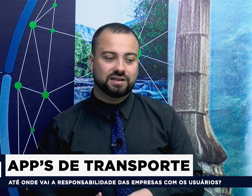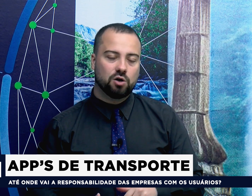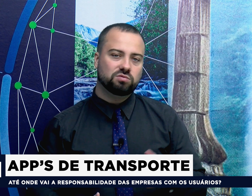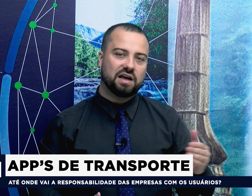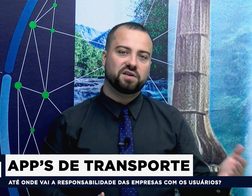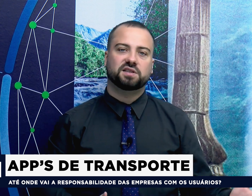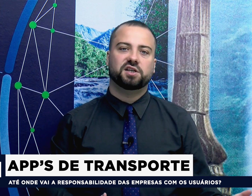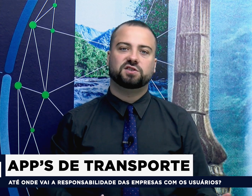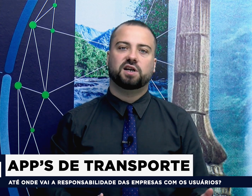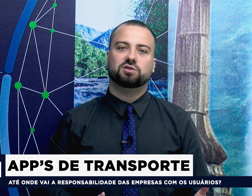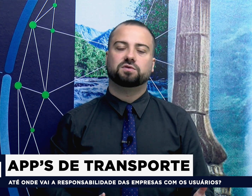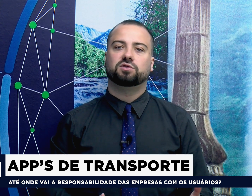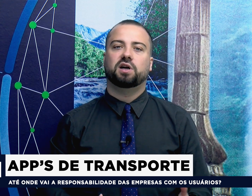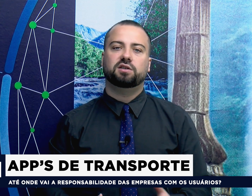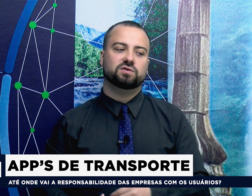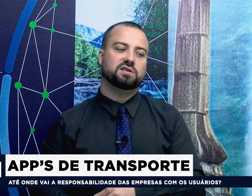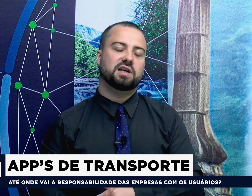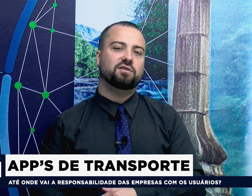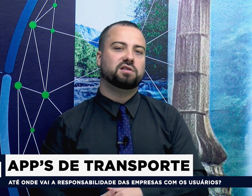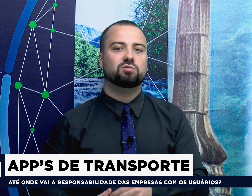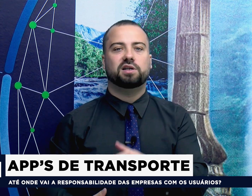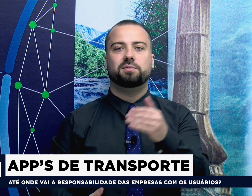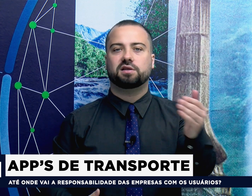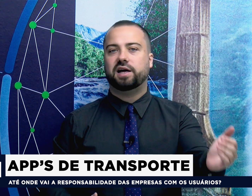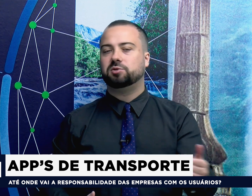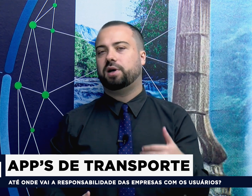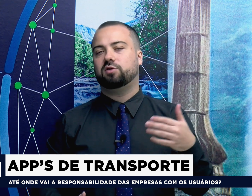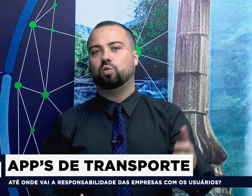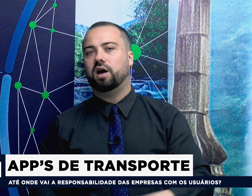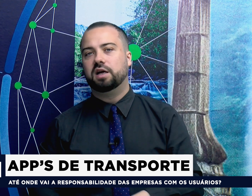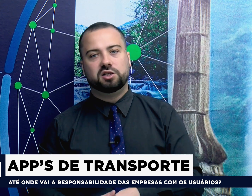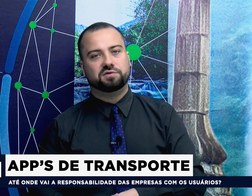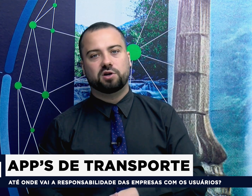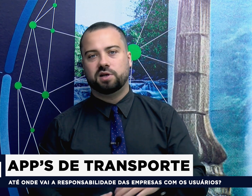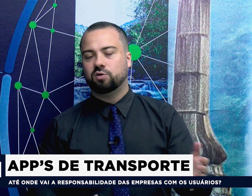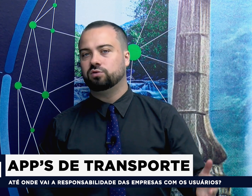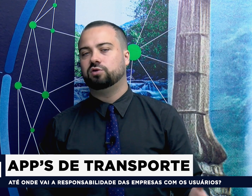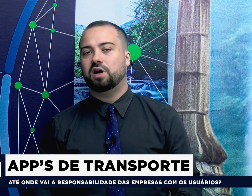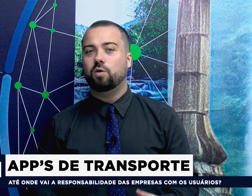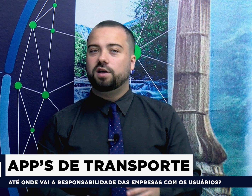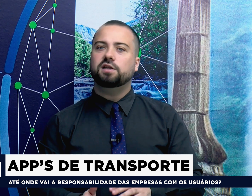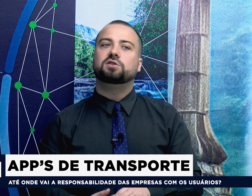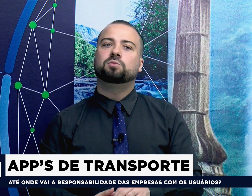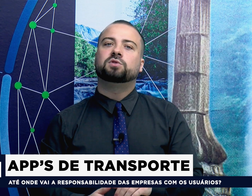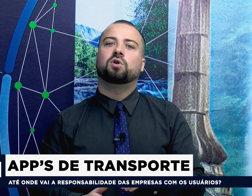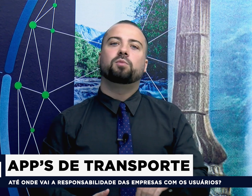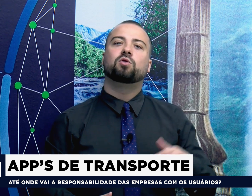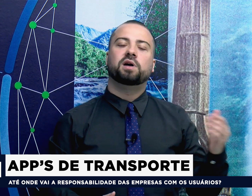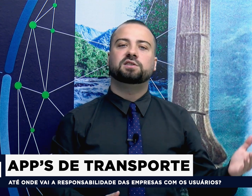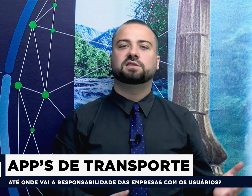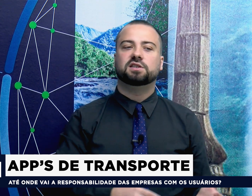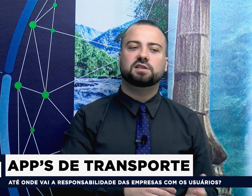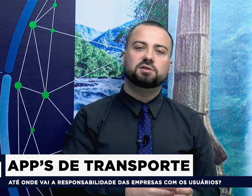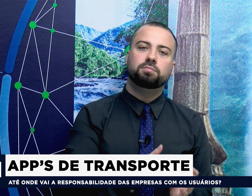que não devem ser registrados funcionários, eles devem ter uma liberdade para atuar de forma incondicional, e existe um pessoal um